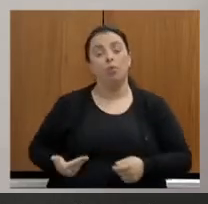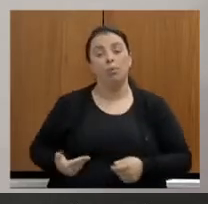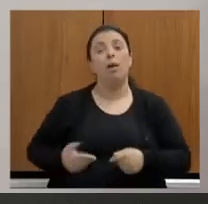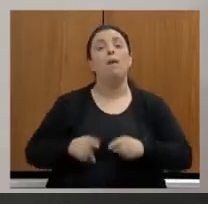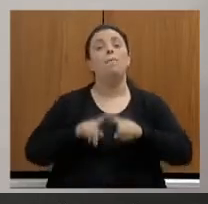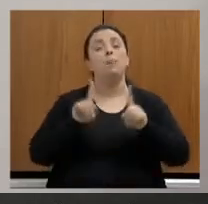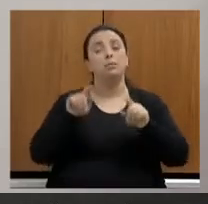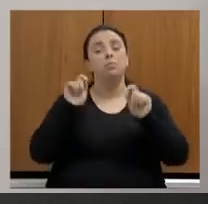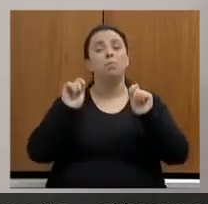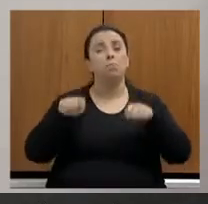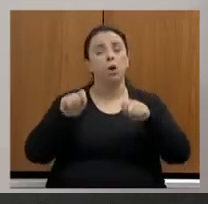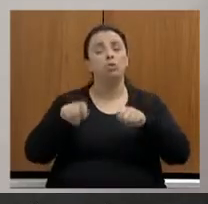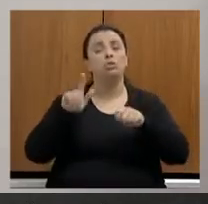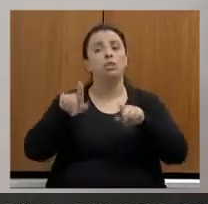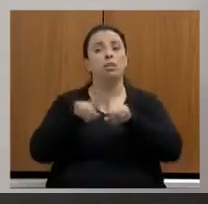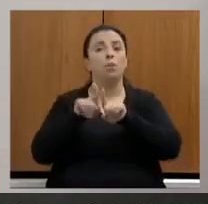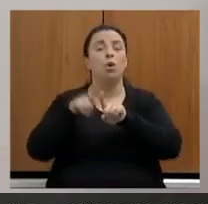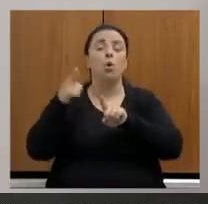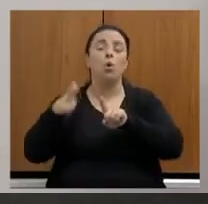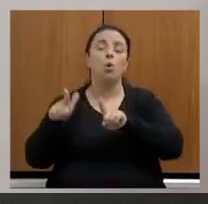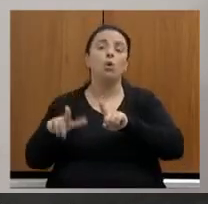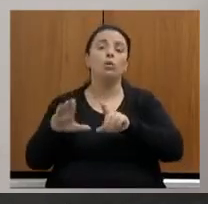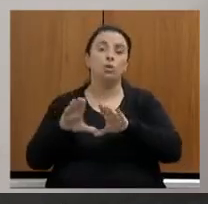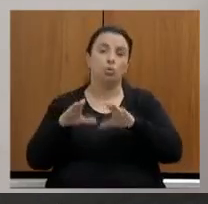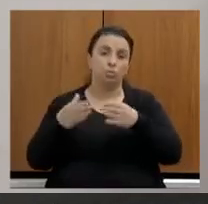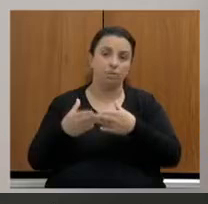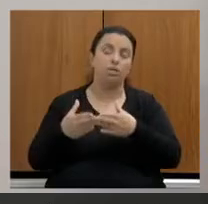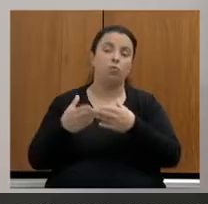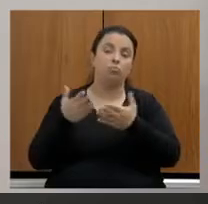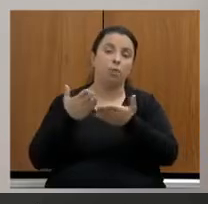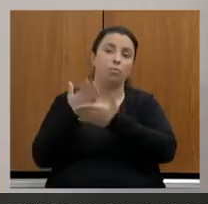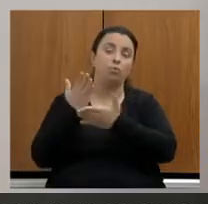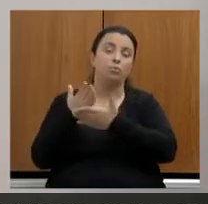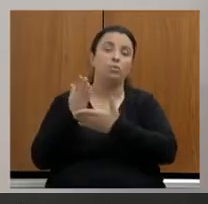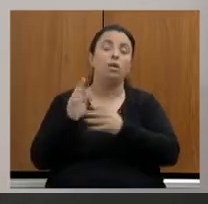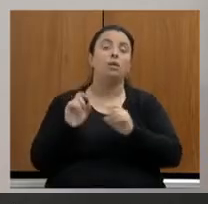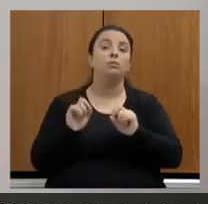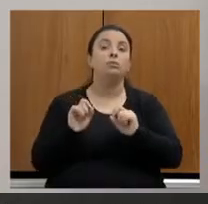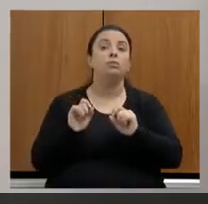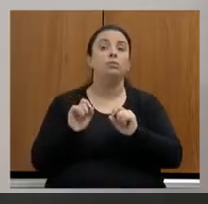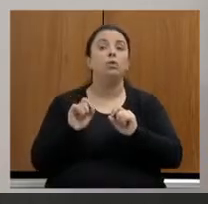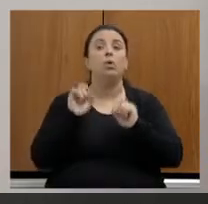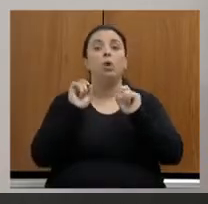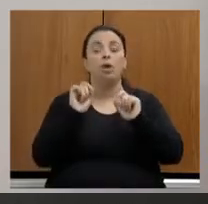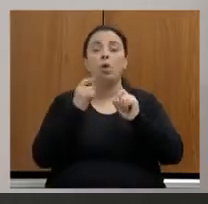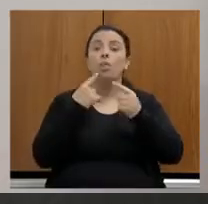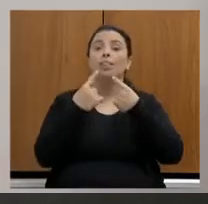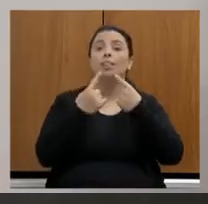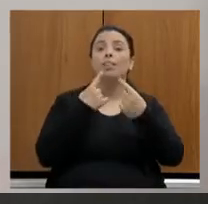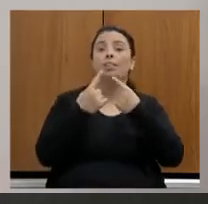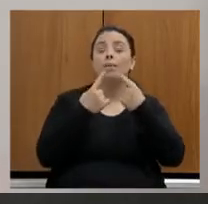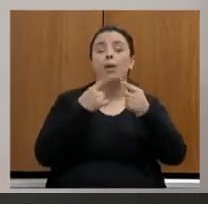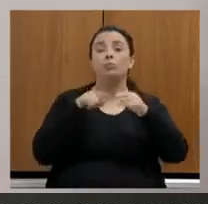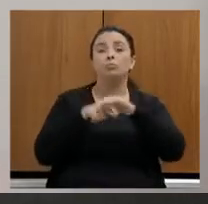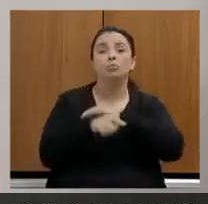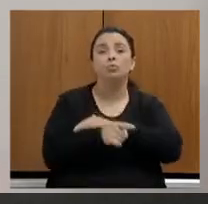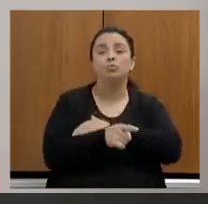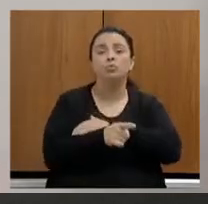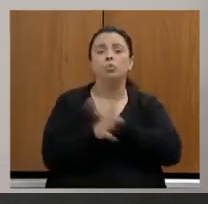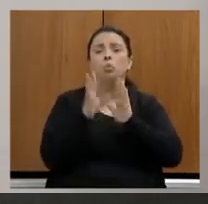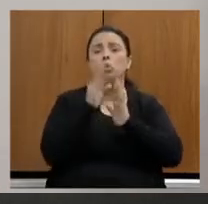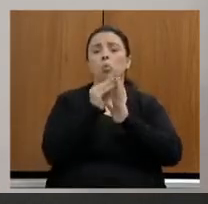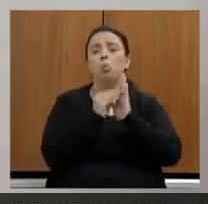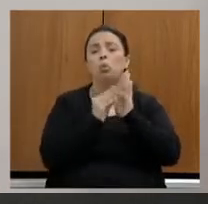outra comissão que julgaram impertinente exatamente o debate aprofundado do conteúdo a recuperação